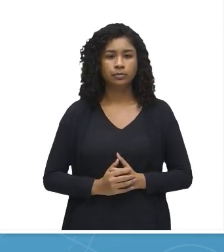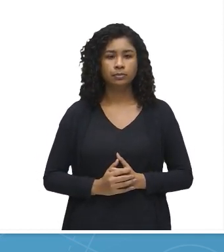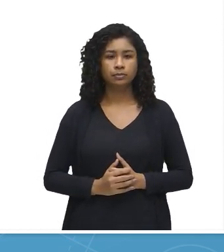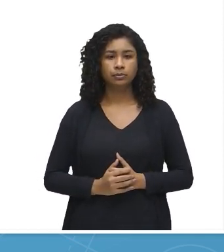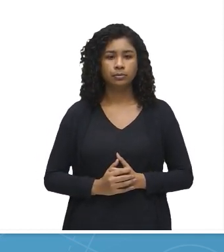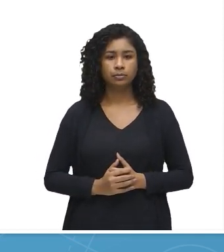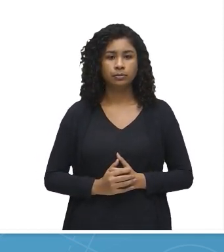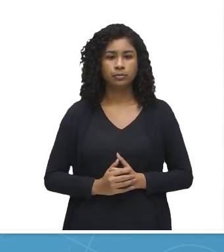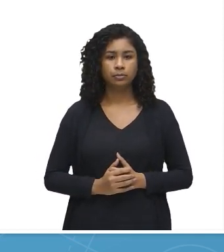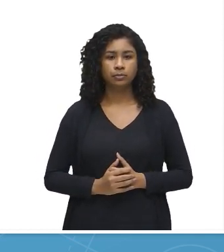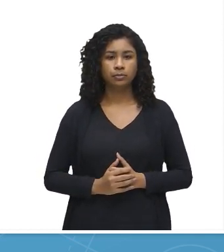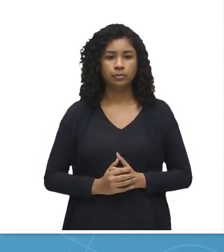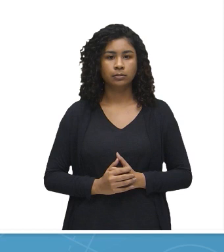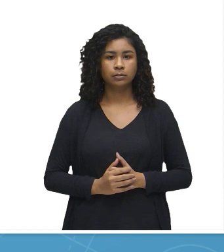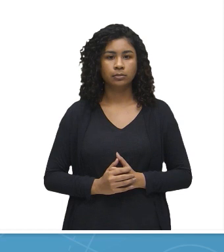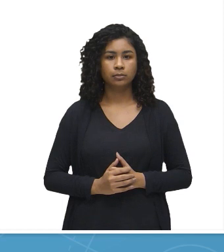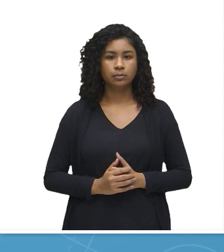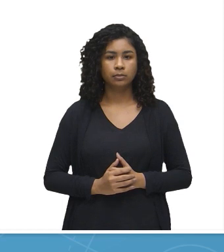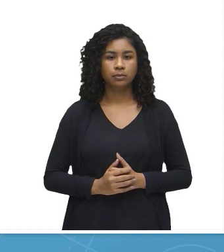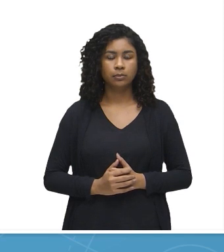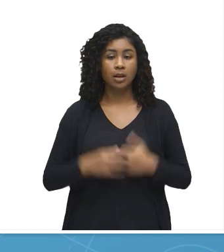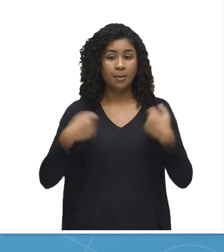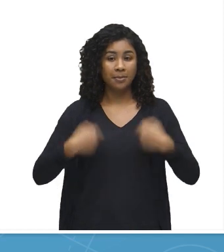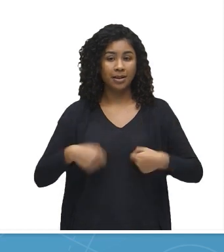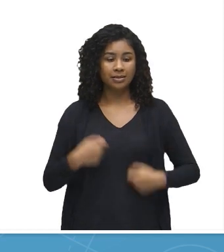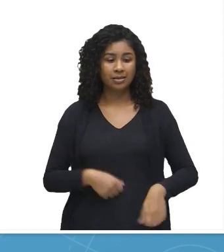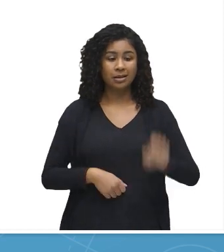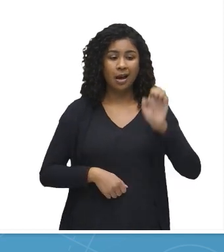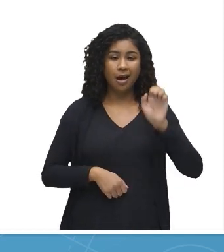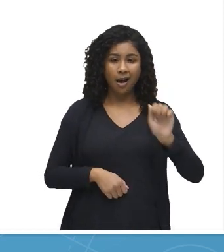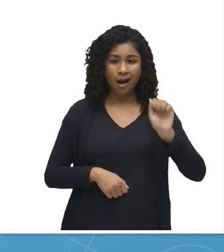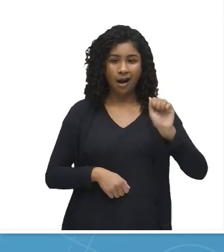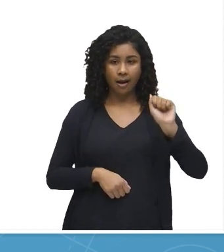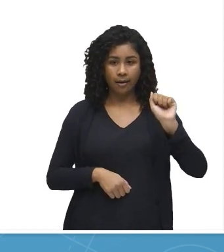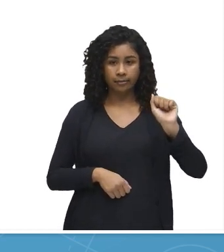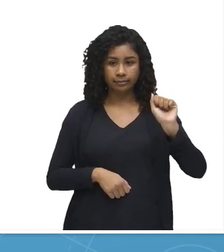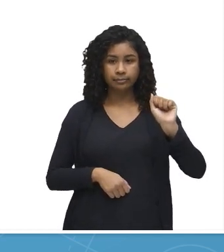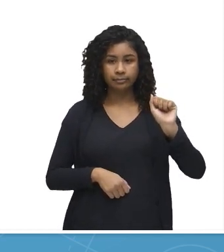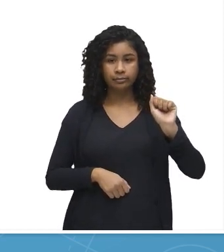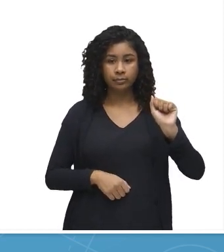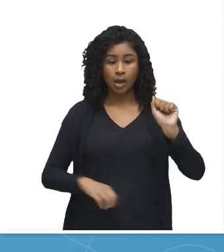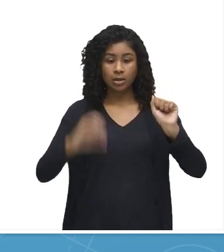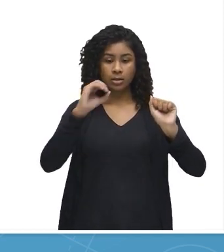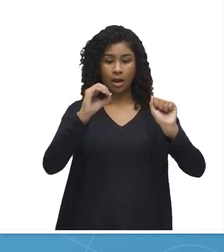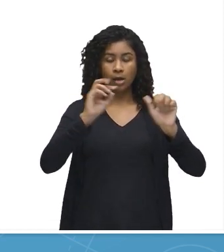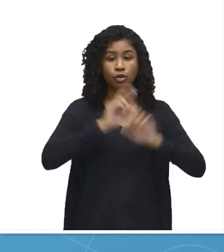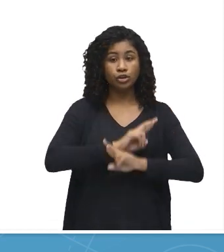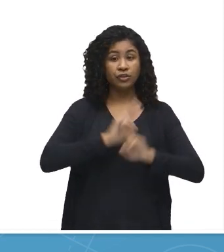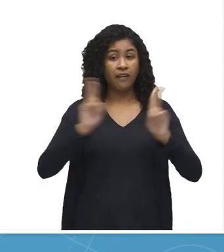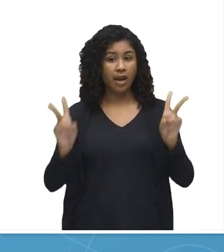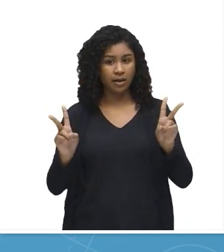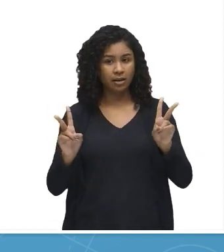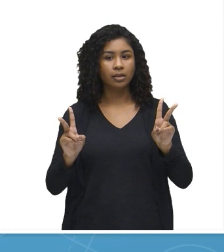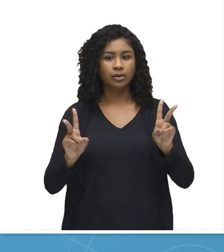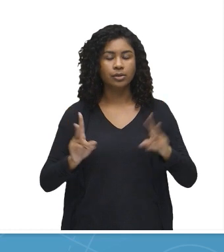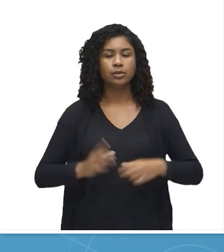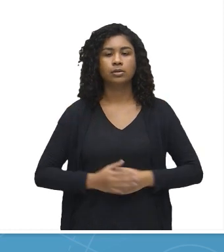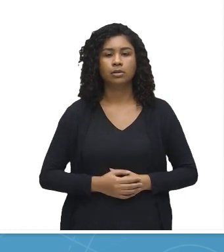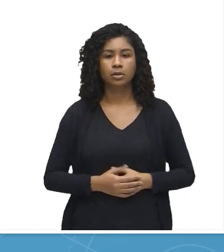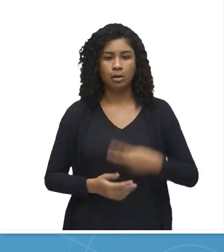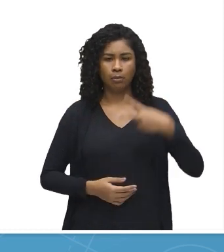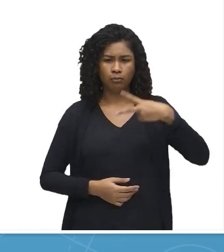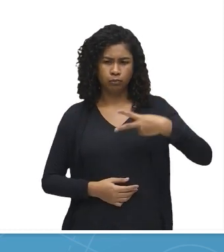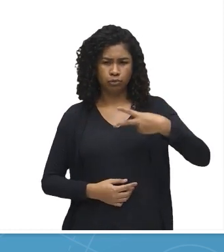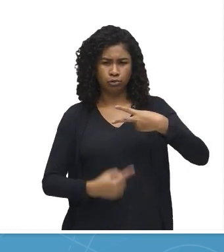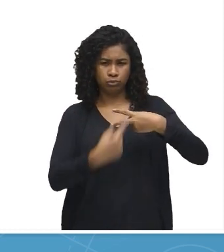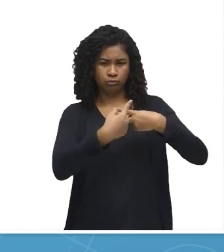Vimos que devemos ter A diferente de zero, pois, caso contrário, não teremos uma equação do segundo grau. No